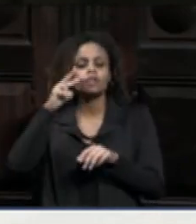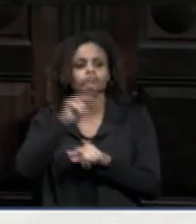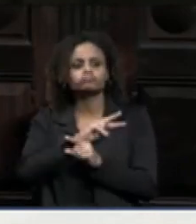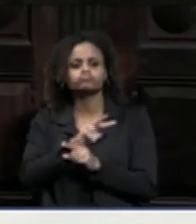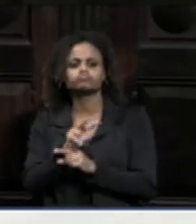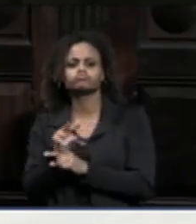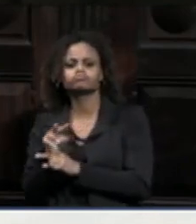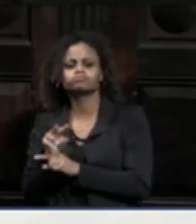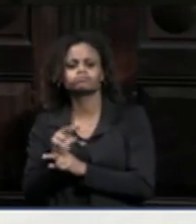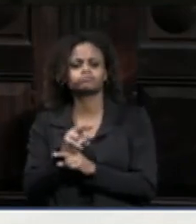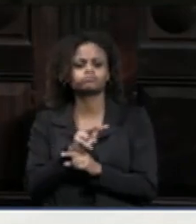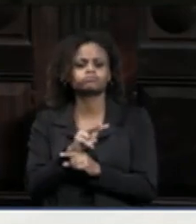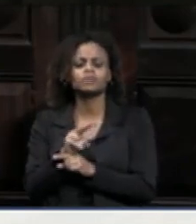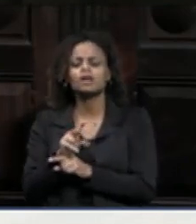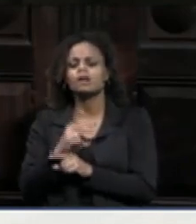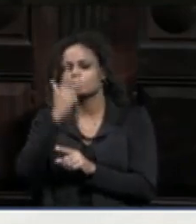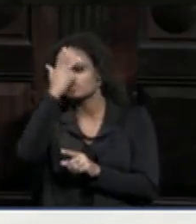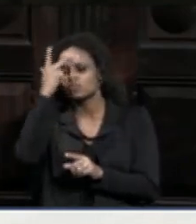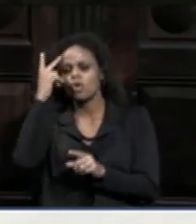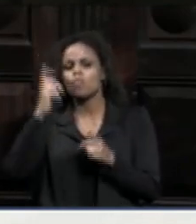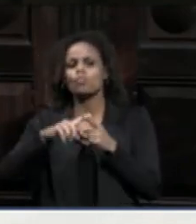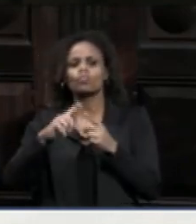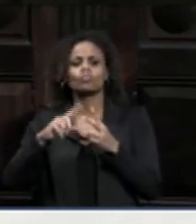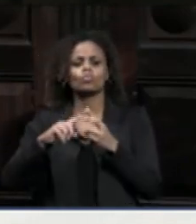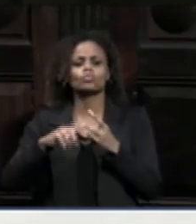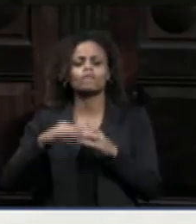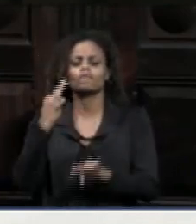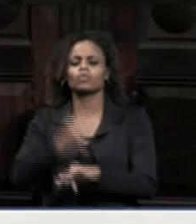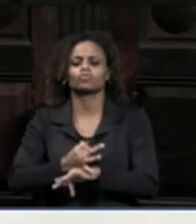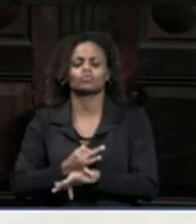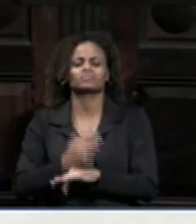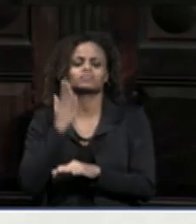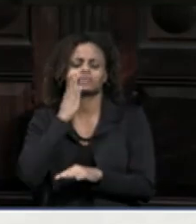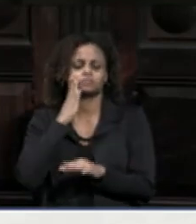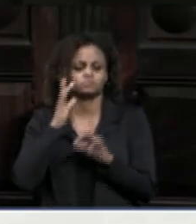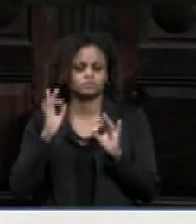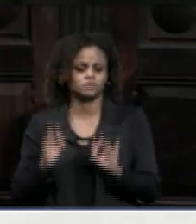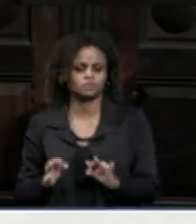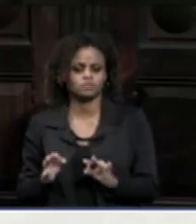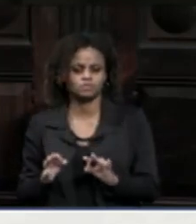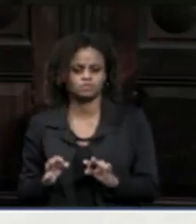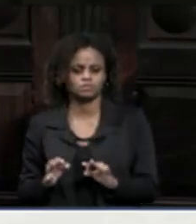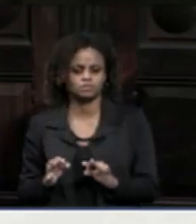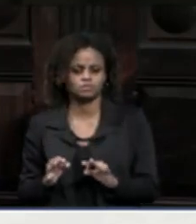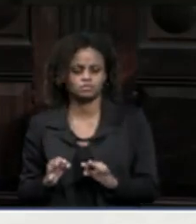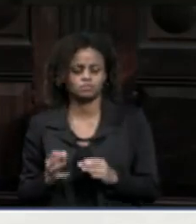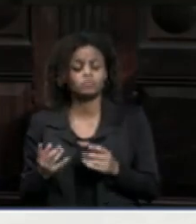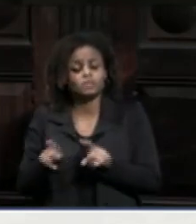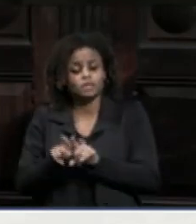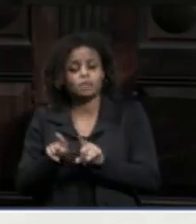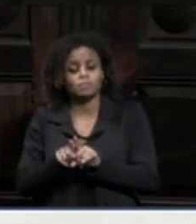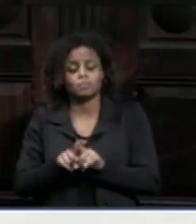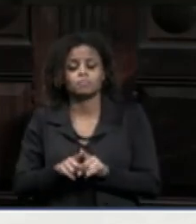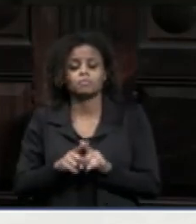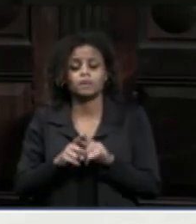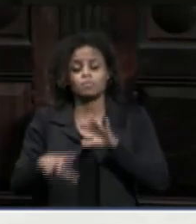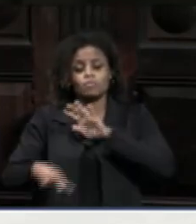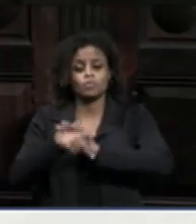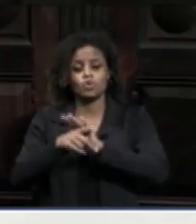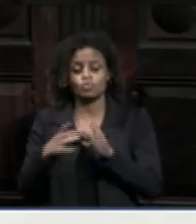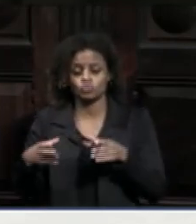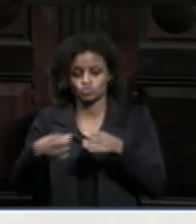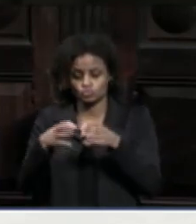observar quais são os parlamentares ausentes, inclusive integrantes da bancada